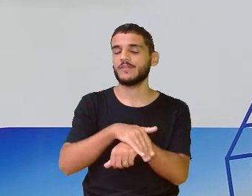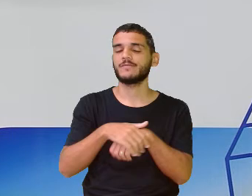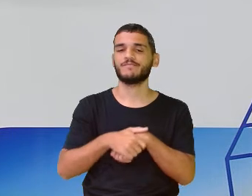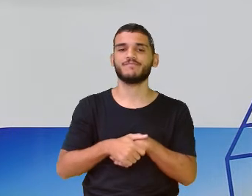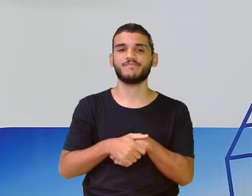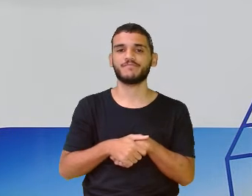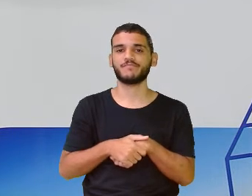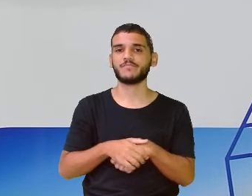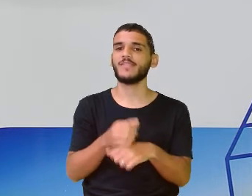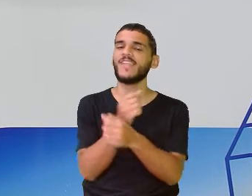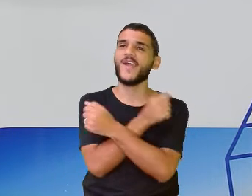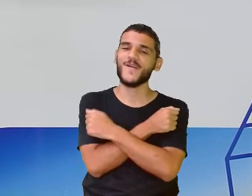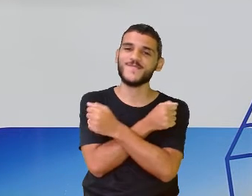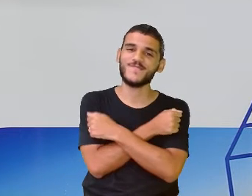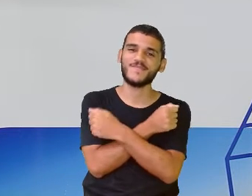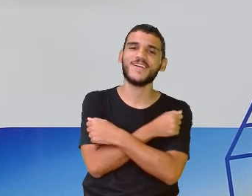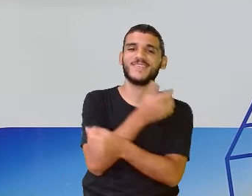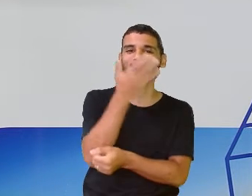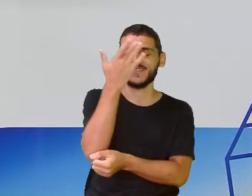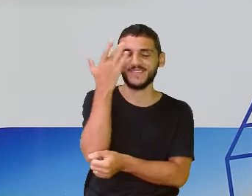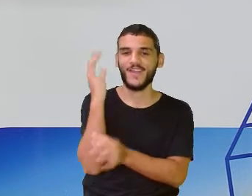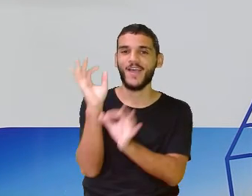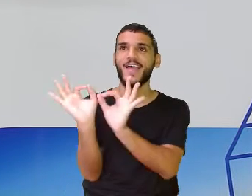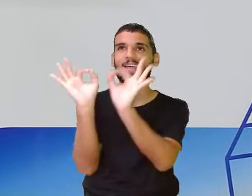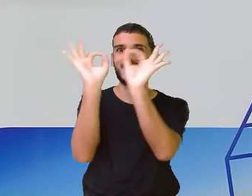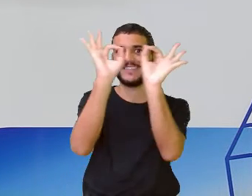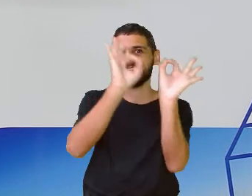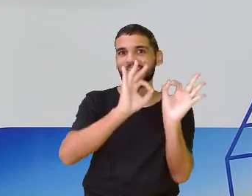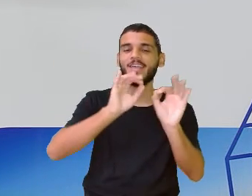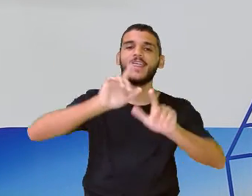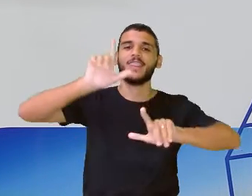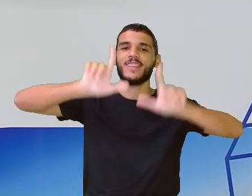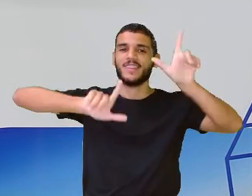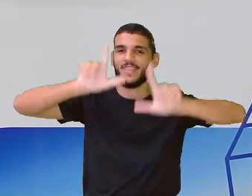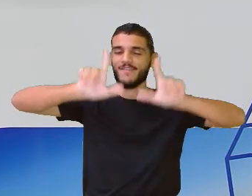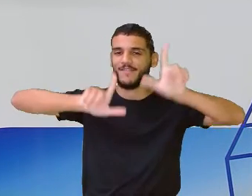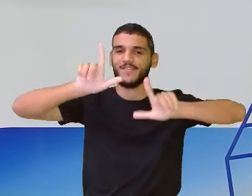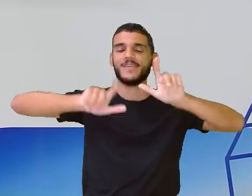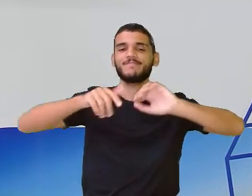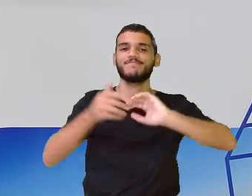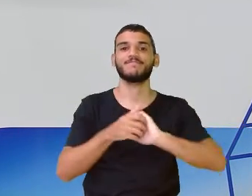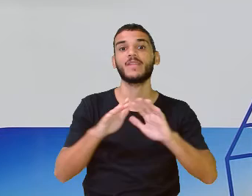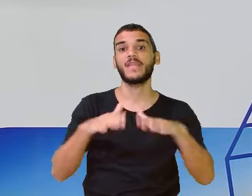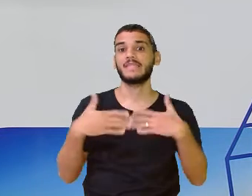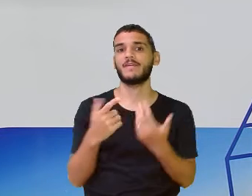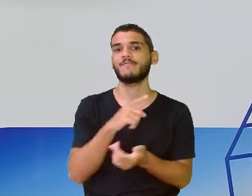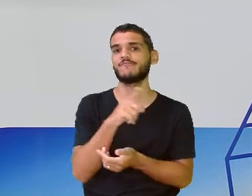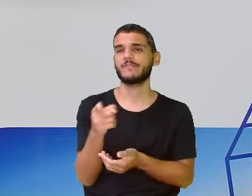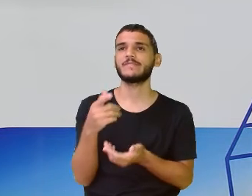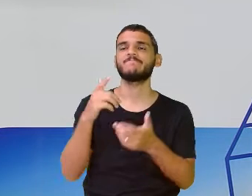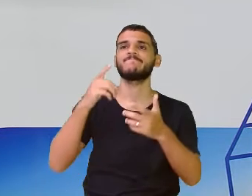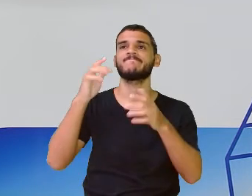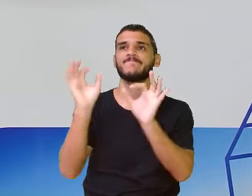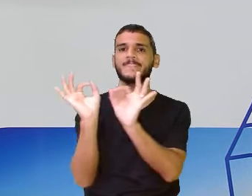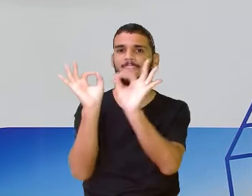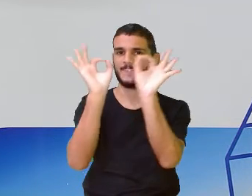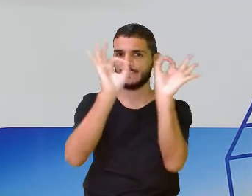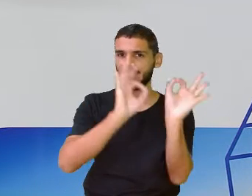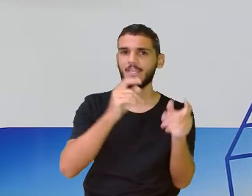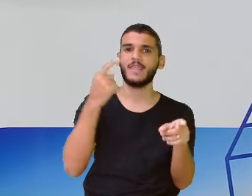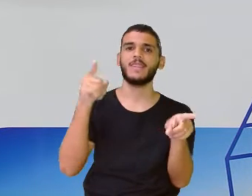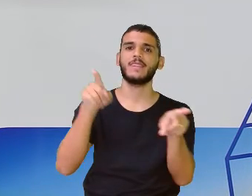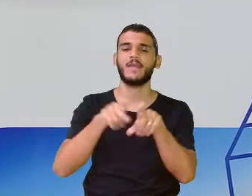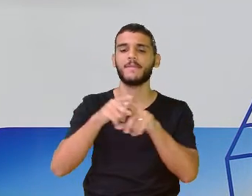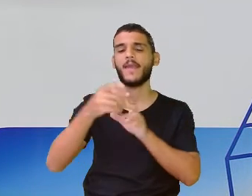assistindo a gente pela TV, mas se você, além de assistir, você quer interagir, você quer mandar aqui o